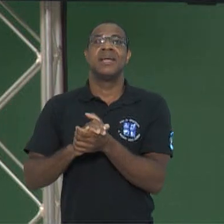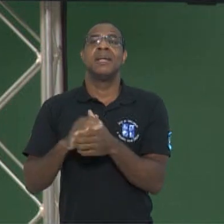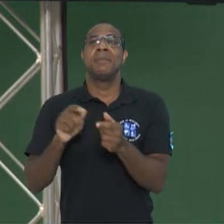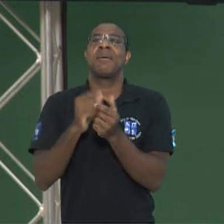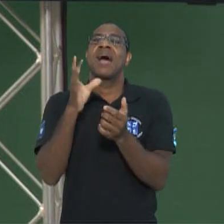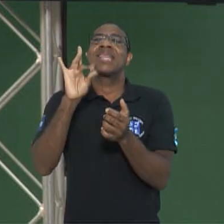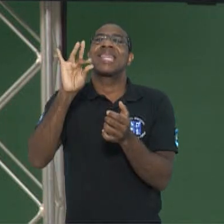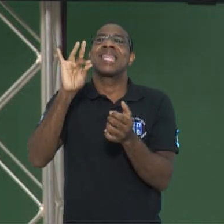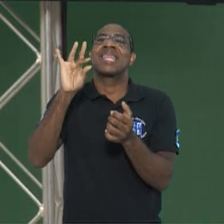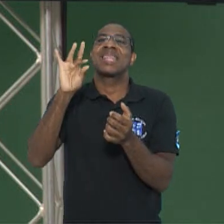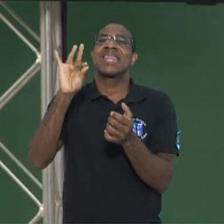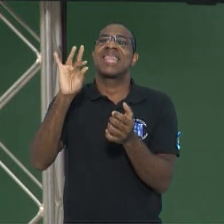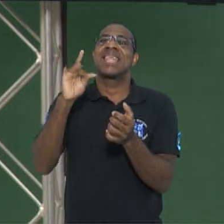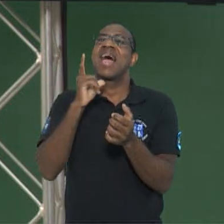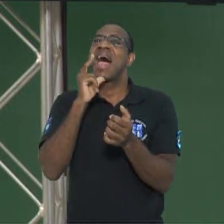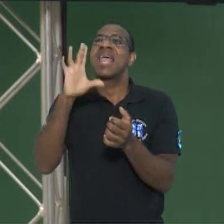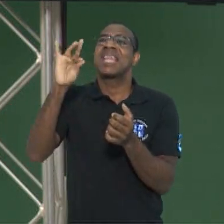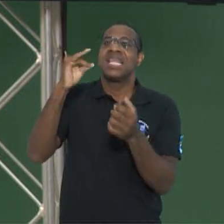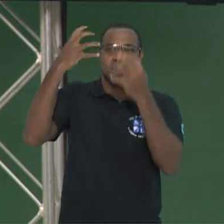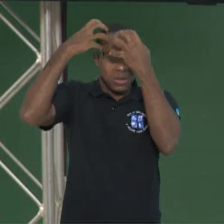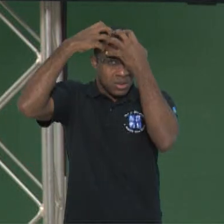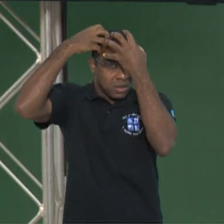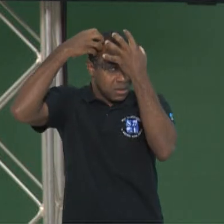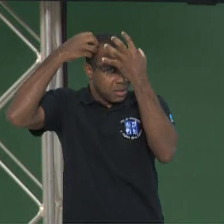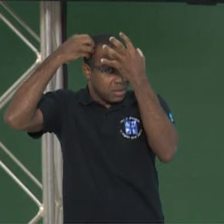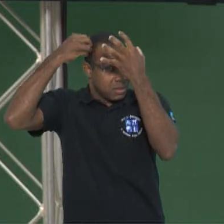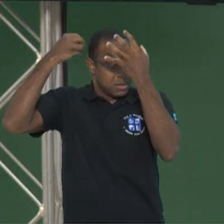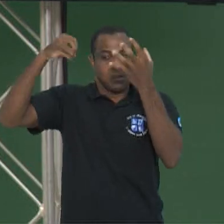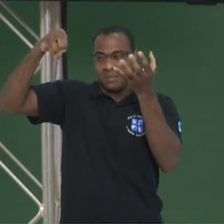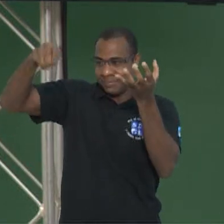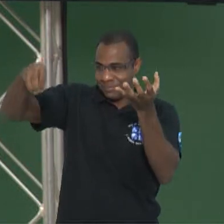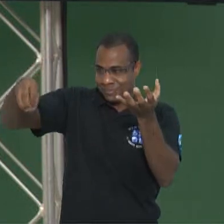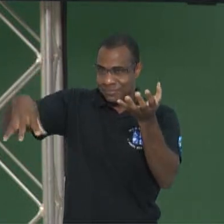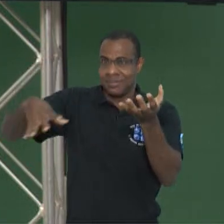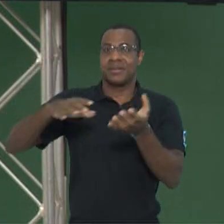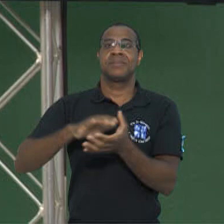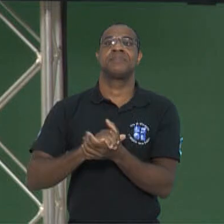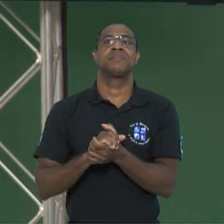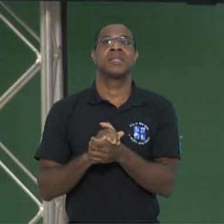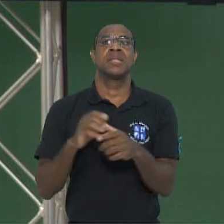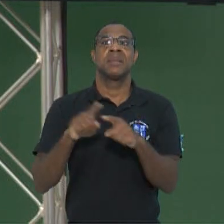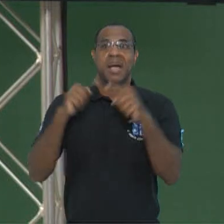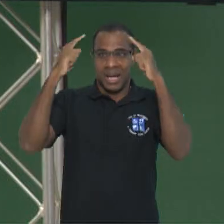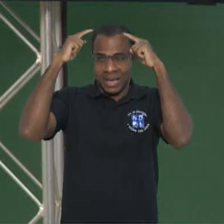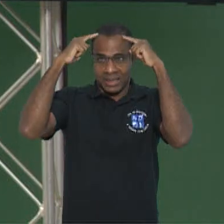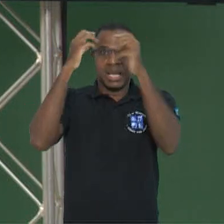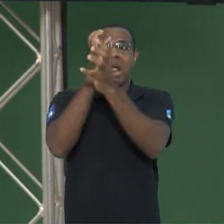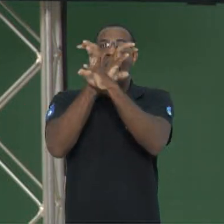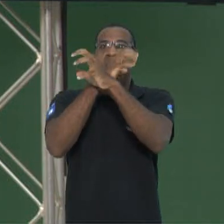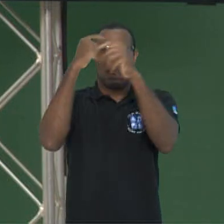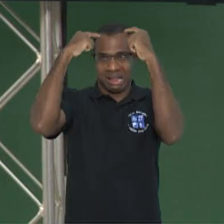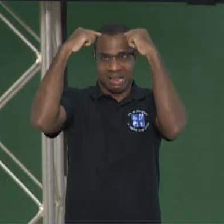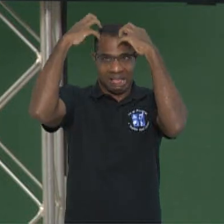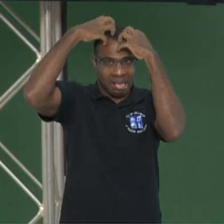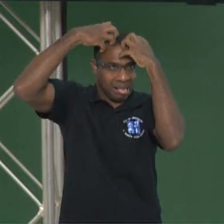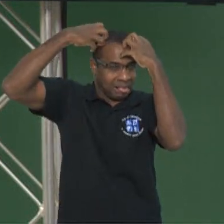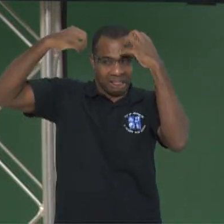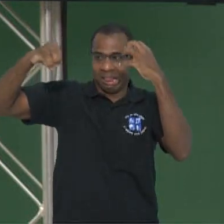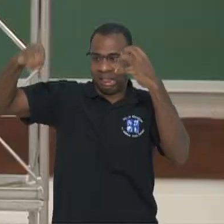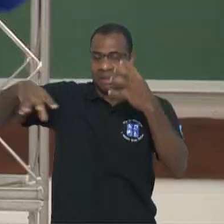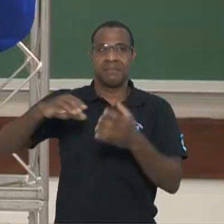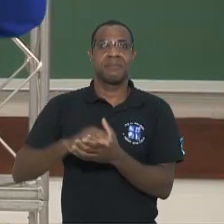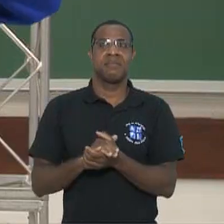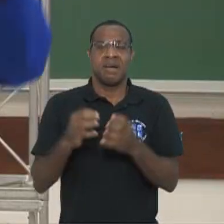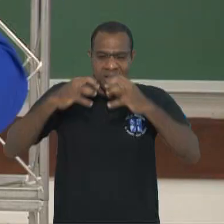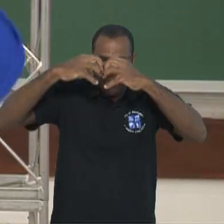dentro, né, uma espécie de... para tirar o cérebro dentro do crânio do morto. Não é mais fácil abrir, professor? Mas como é que